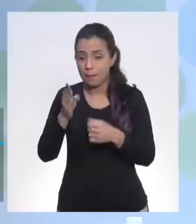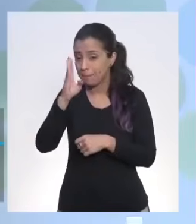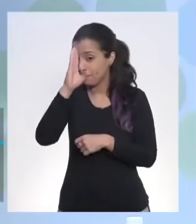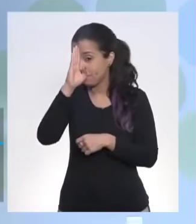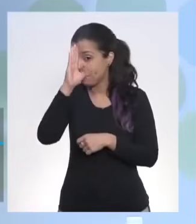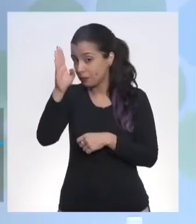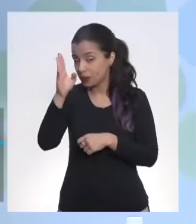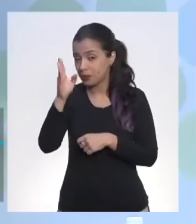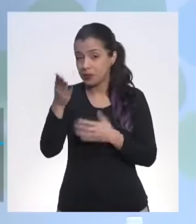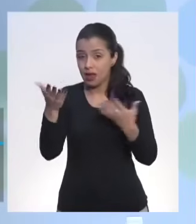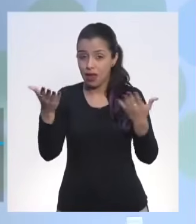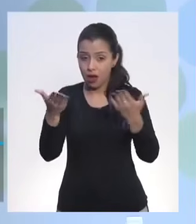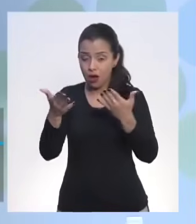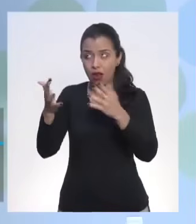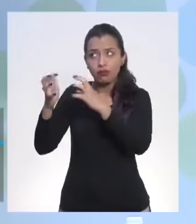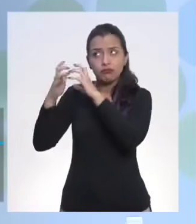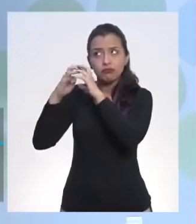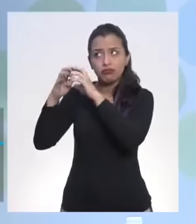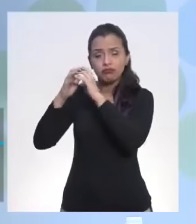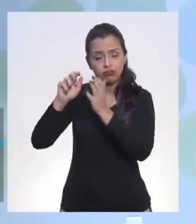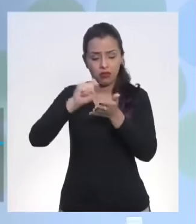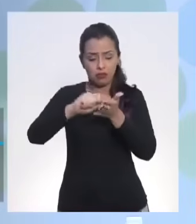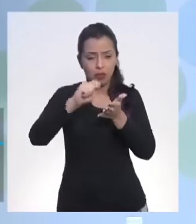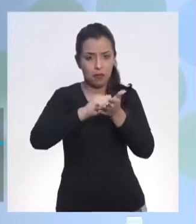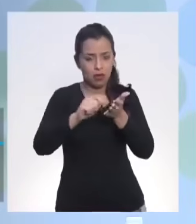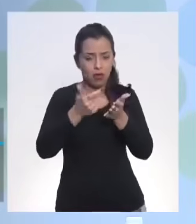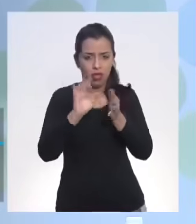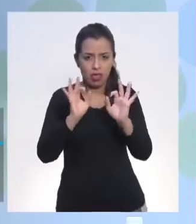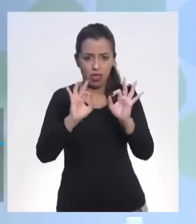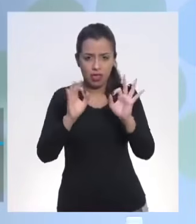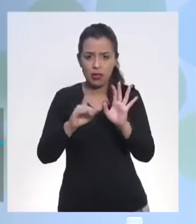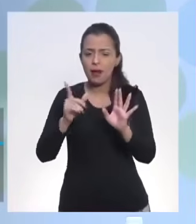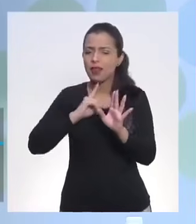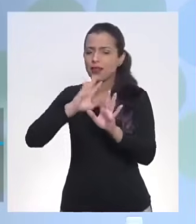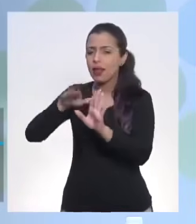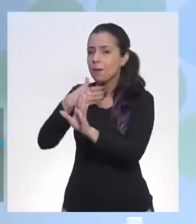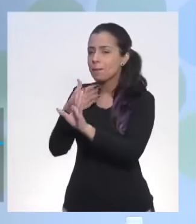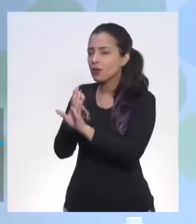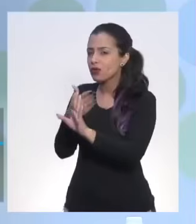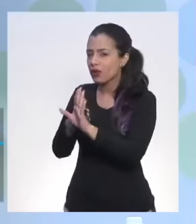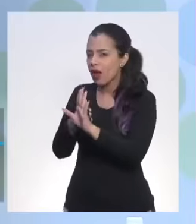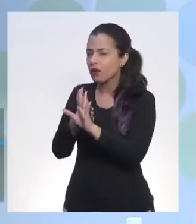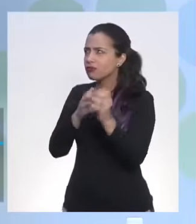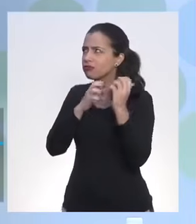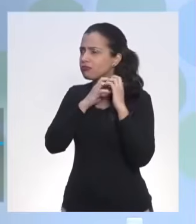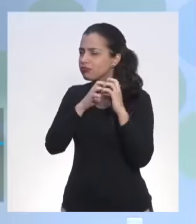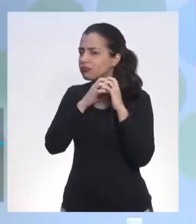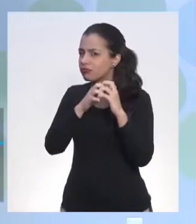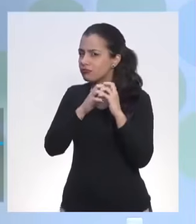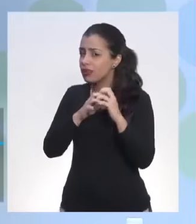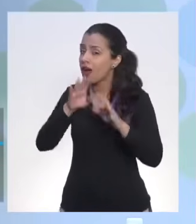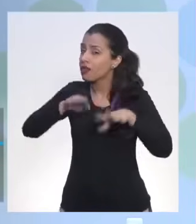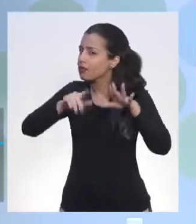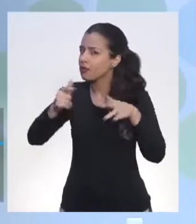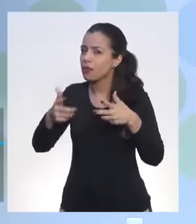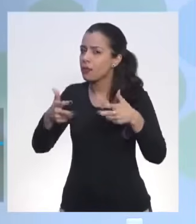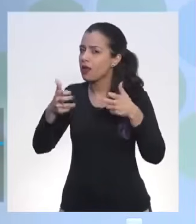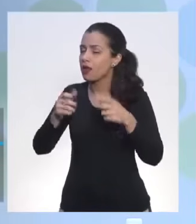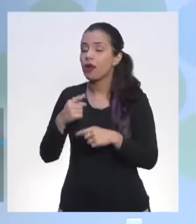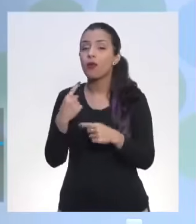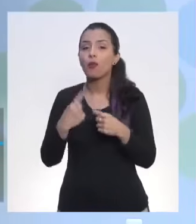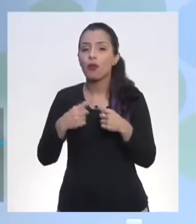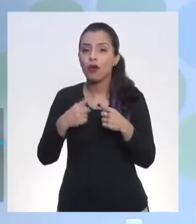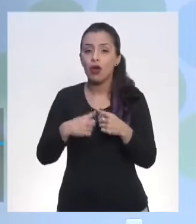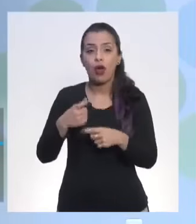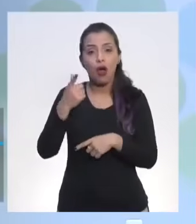nesse cálculo mental, ok. Só que tem algumas pegadinhas relacionadas a esse problema. Por quê? Volta